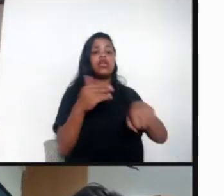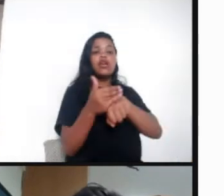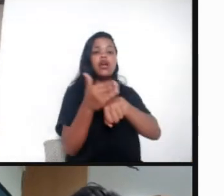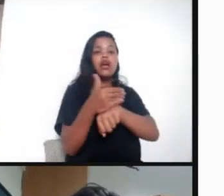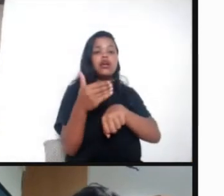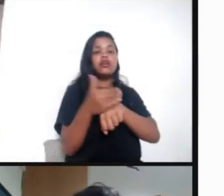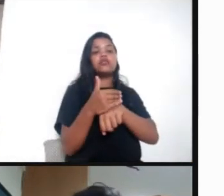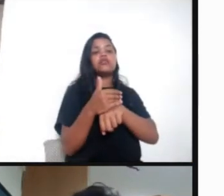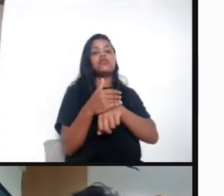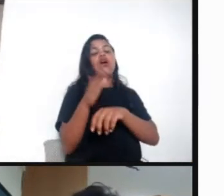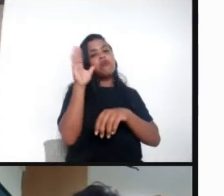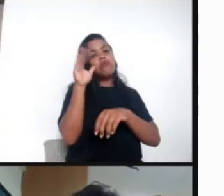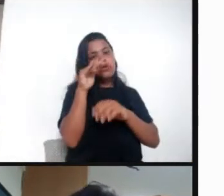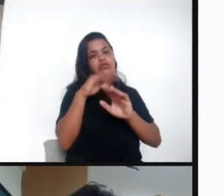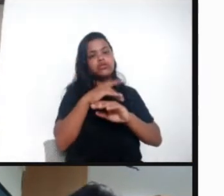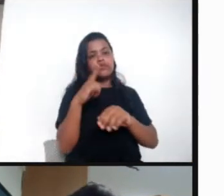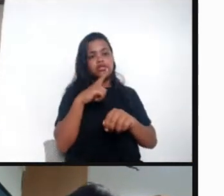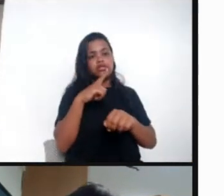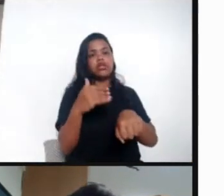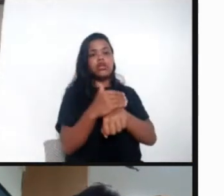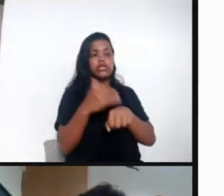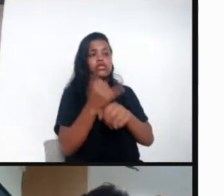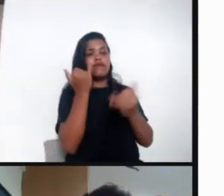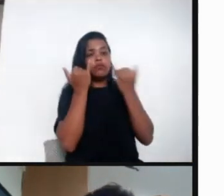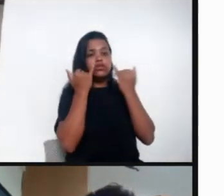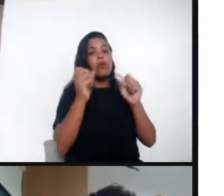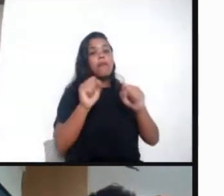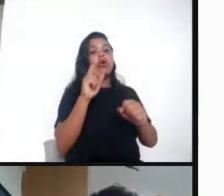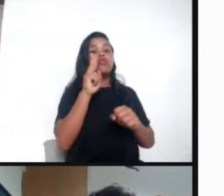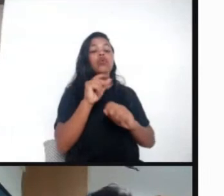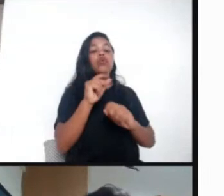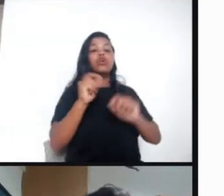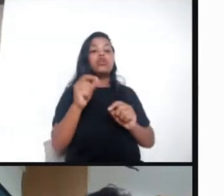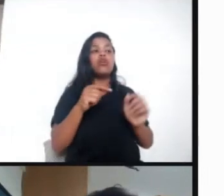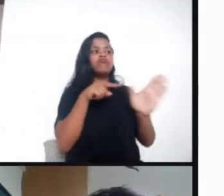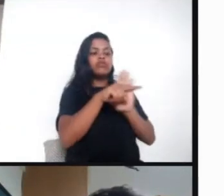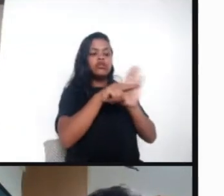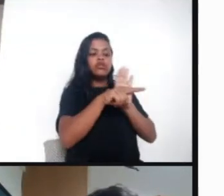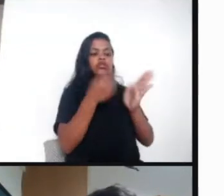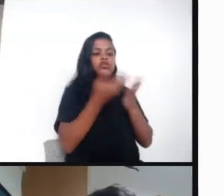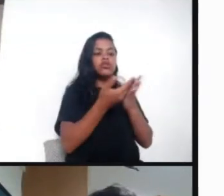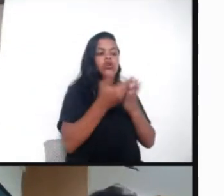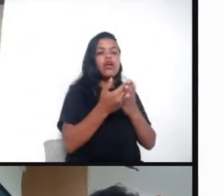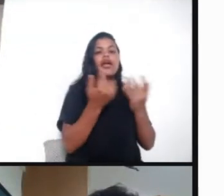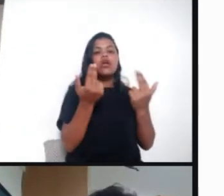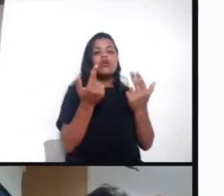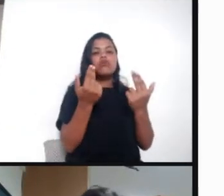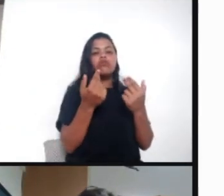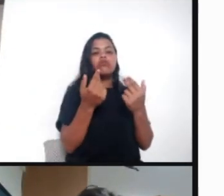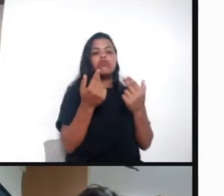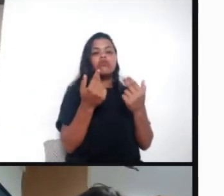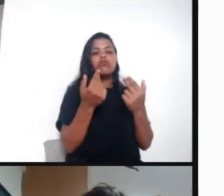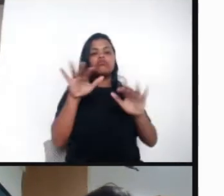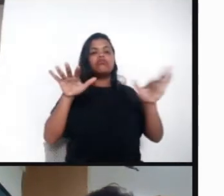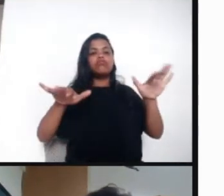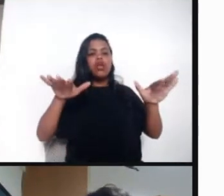curiosidade de acessar o Clinical Trials, vocês podem ver que muitos estudos comparam braços, ou seja, placebo